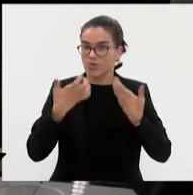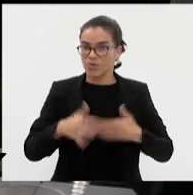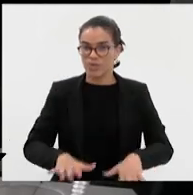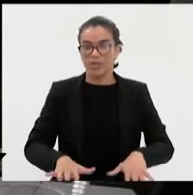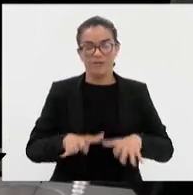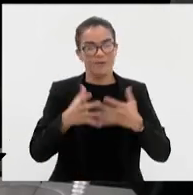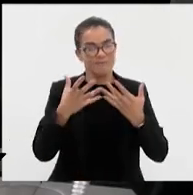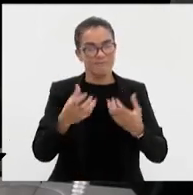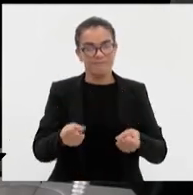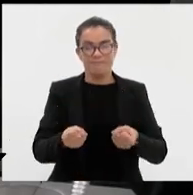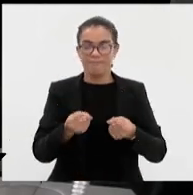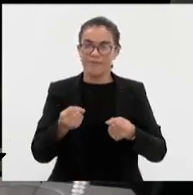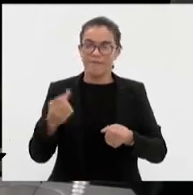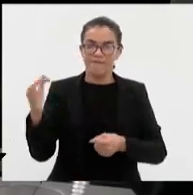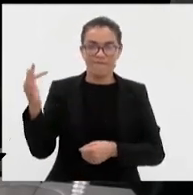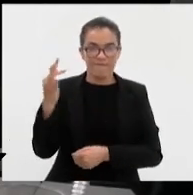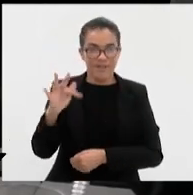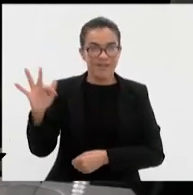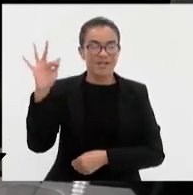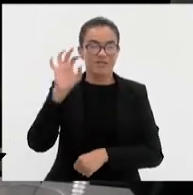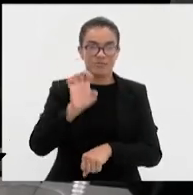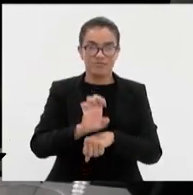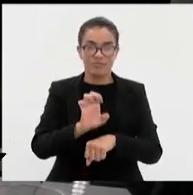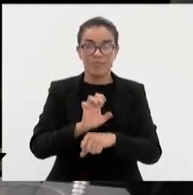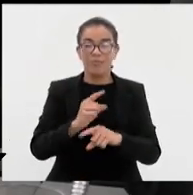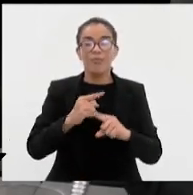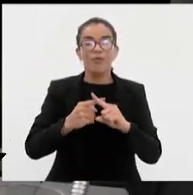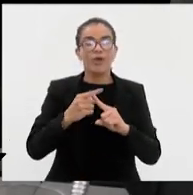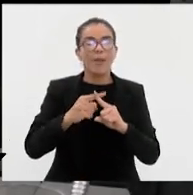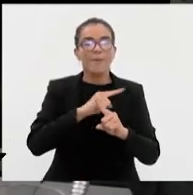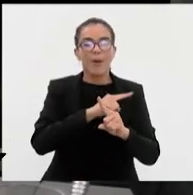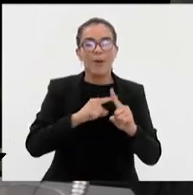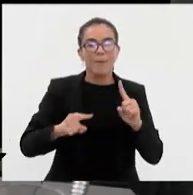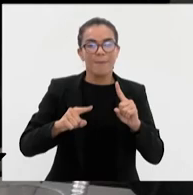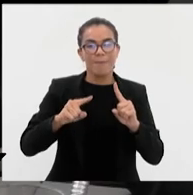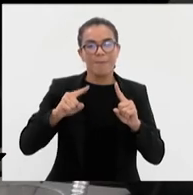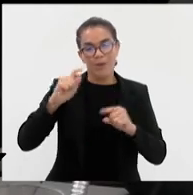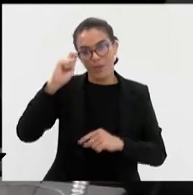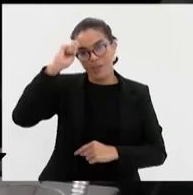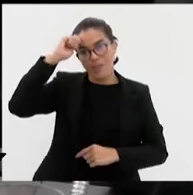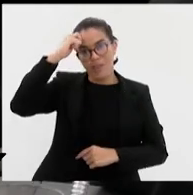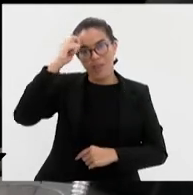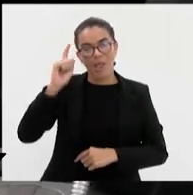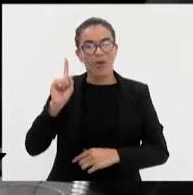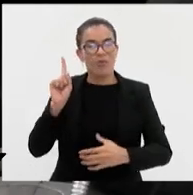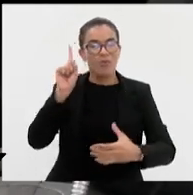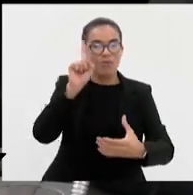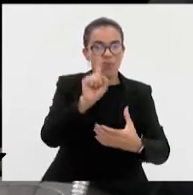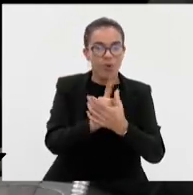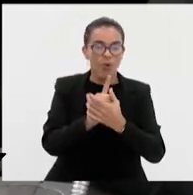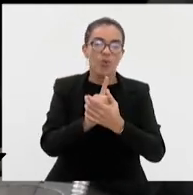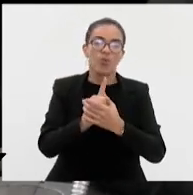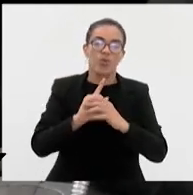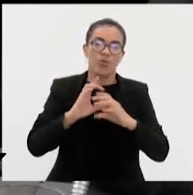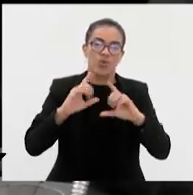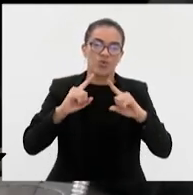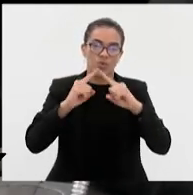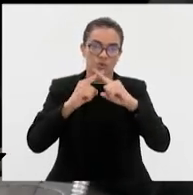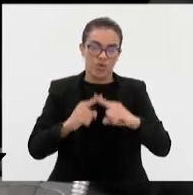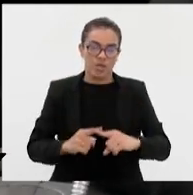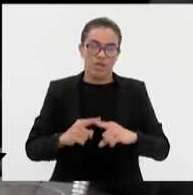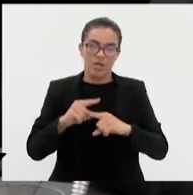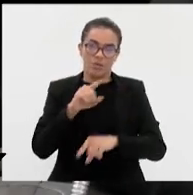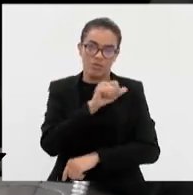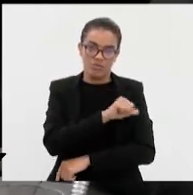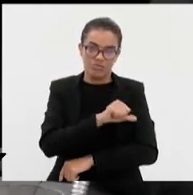antiga federação estadual por ter vetado a presença de jogadores negros no Campeonato Carioca. E agora a deputada